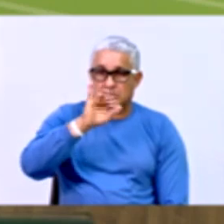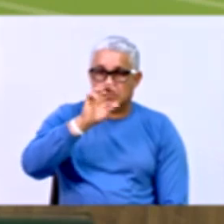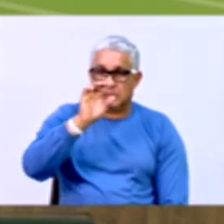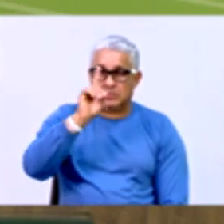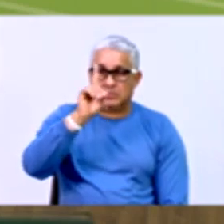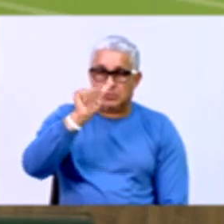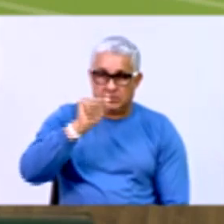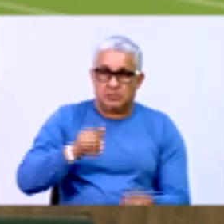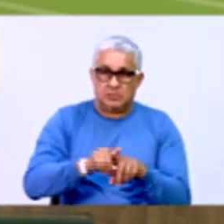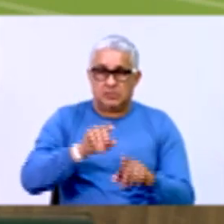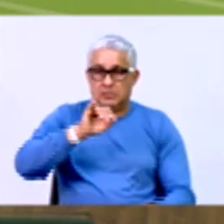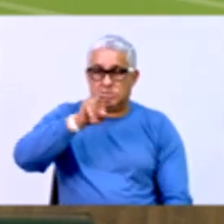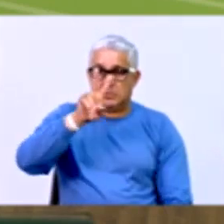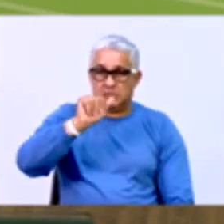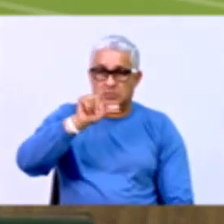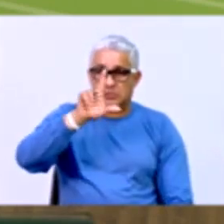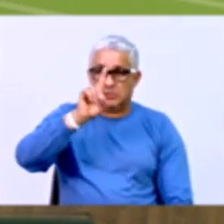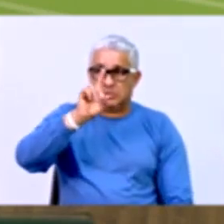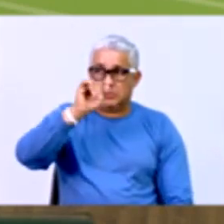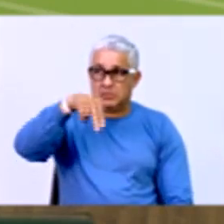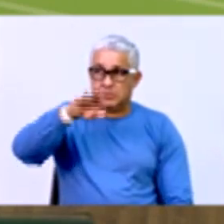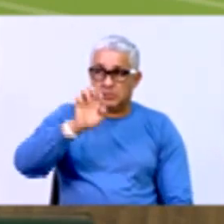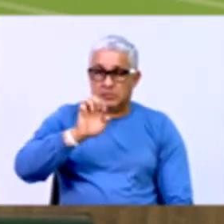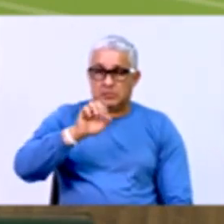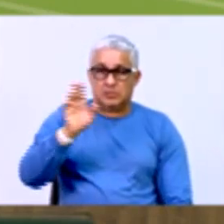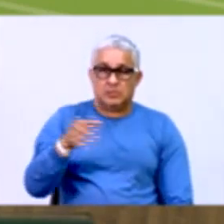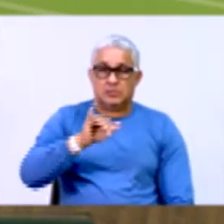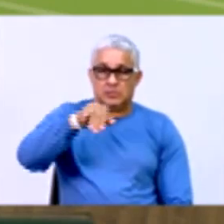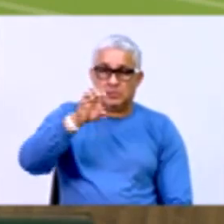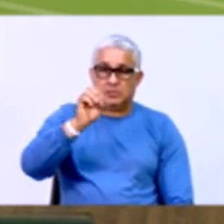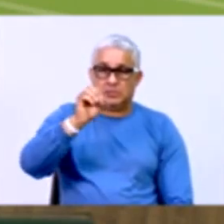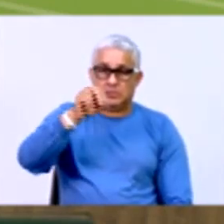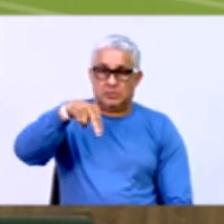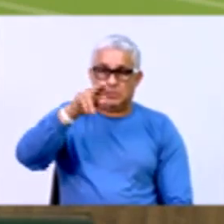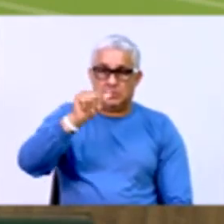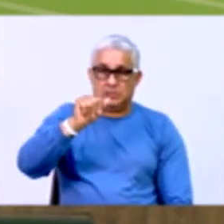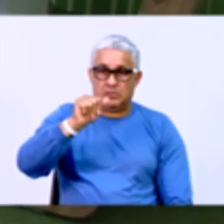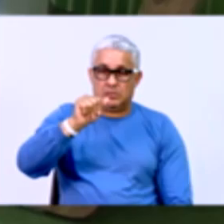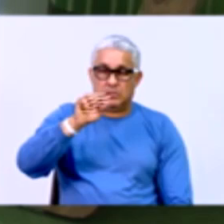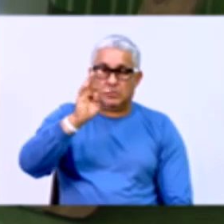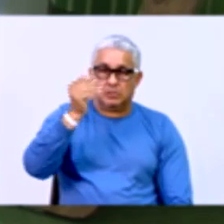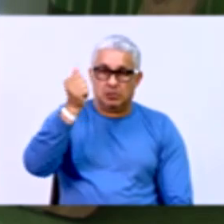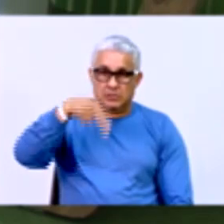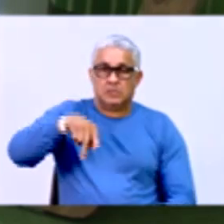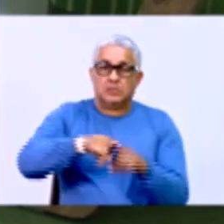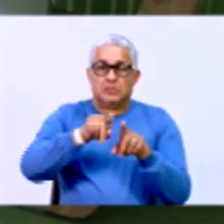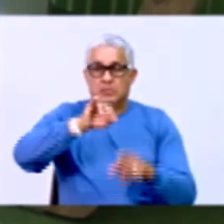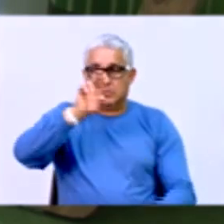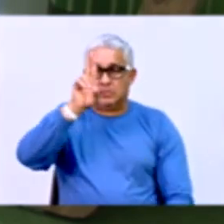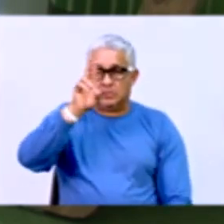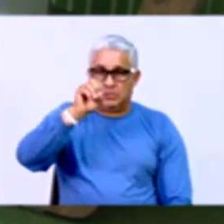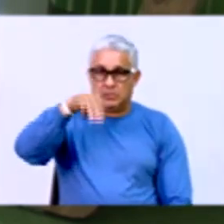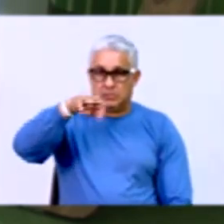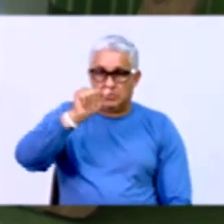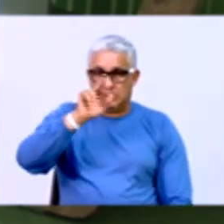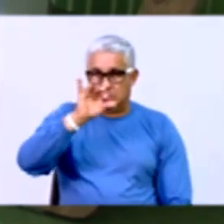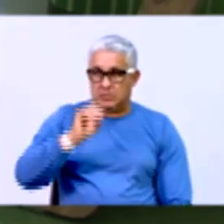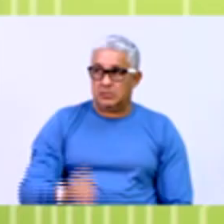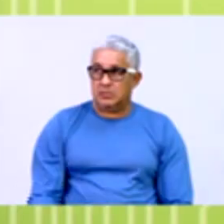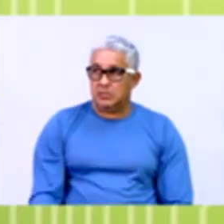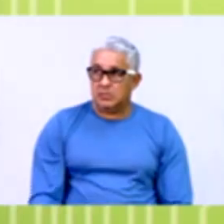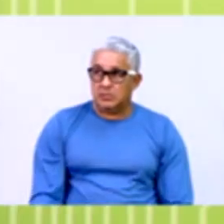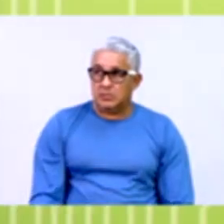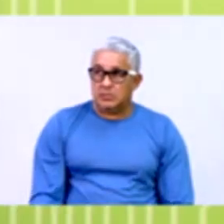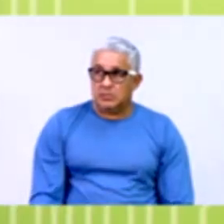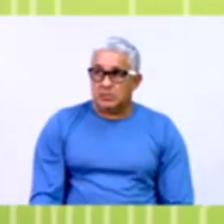Valdinei, Jonathan e Romário. Poxa, o pessoal participou em peso aí. Bacana, parabéns. Em Espigão do Oeste. Salve aí para